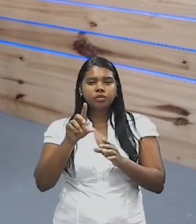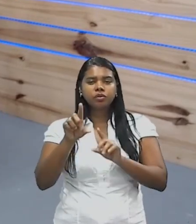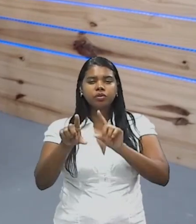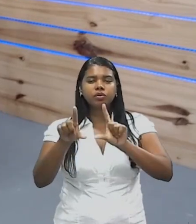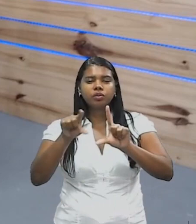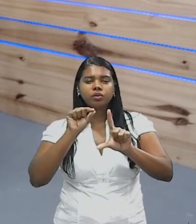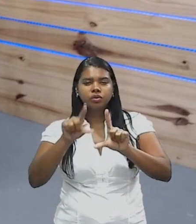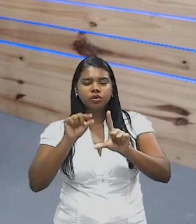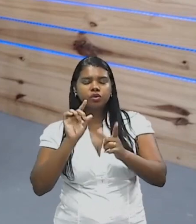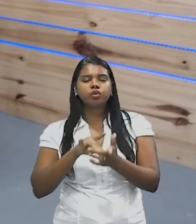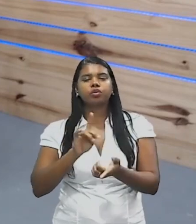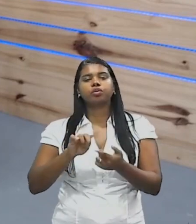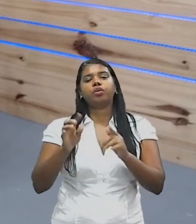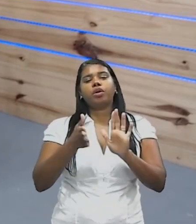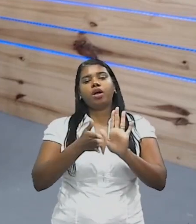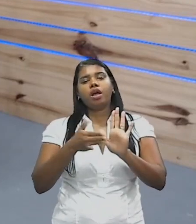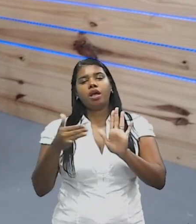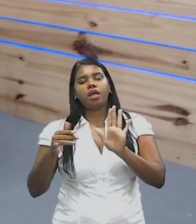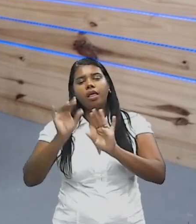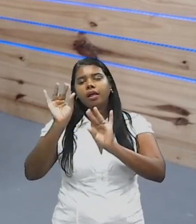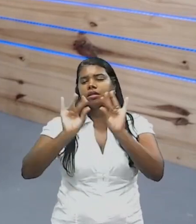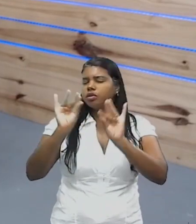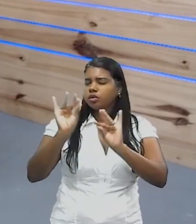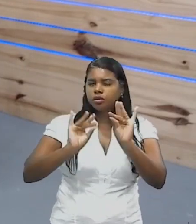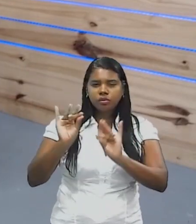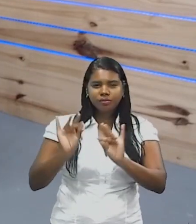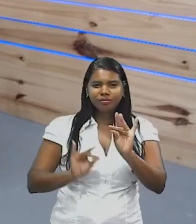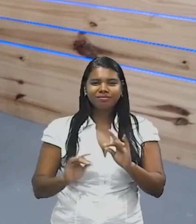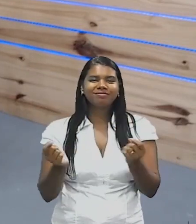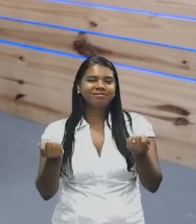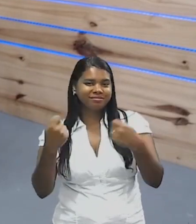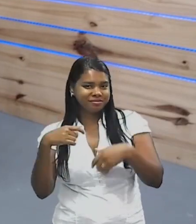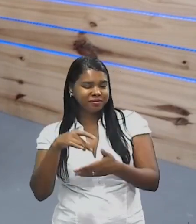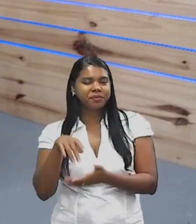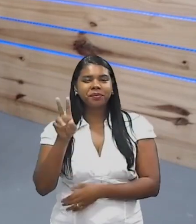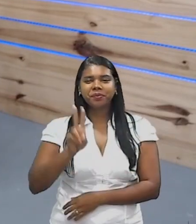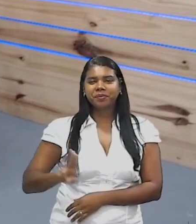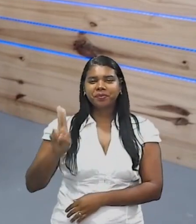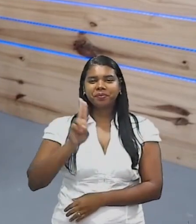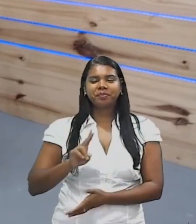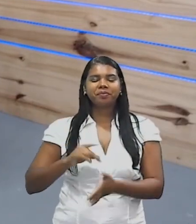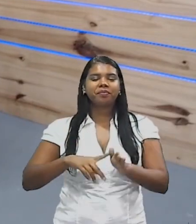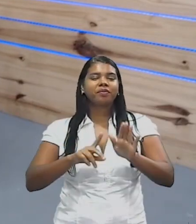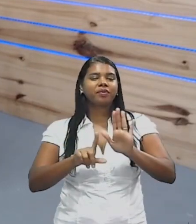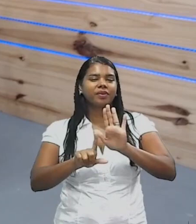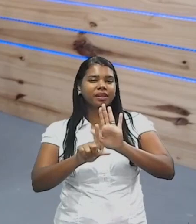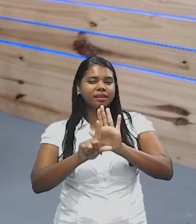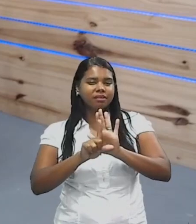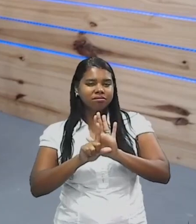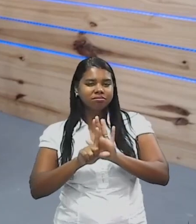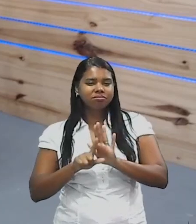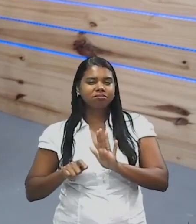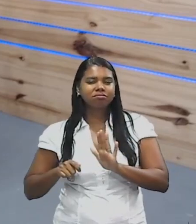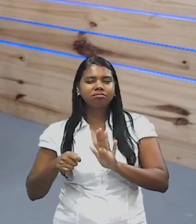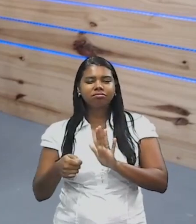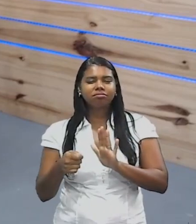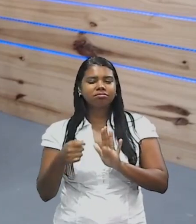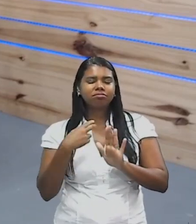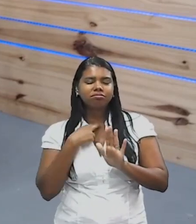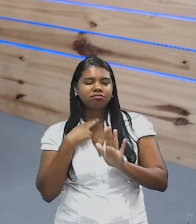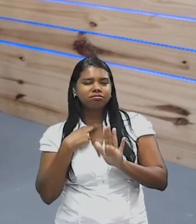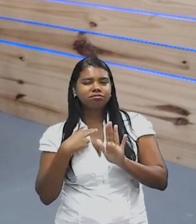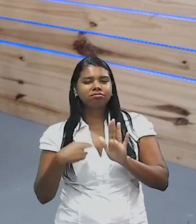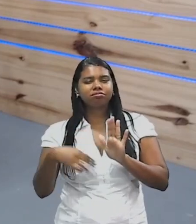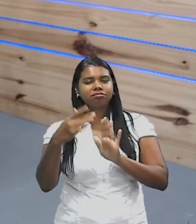escolhas, esses dados mais específicos que possam ser utilizados e que a lei é bem rigorosa nisso, que não pode ser usado de